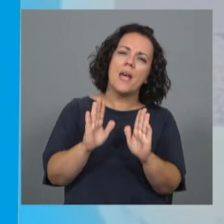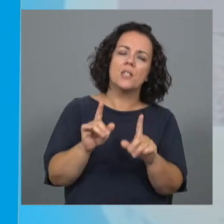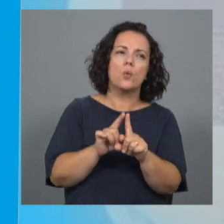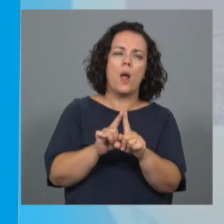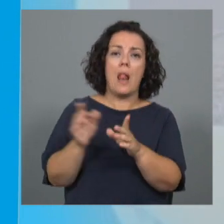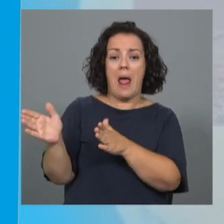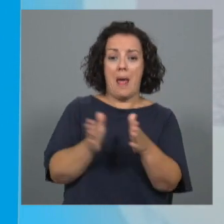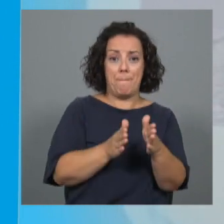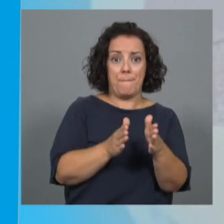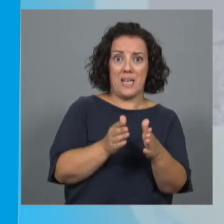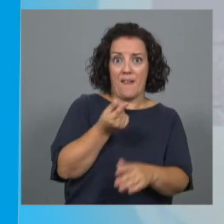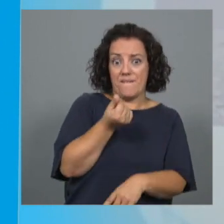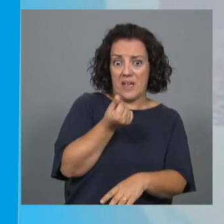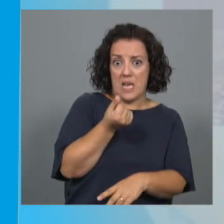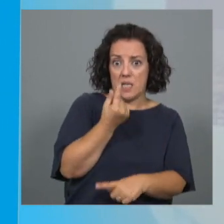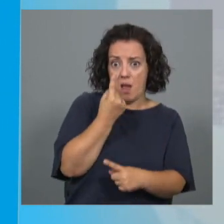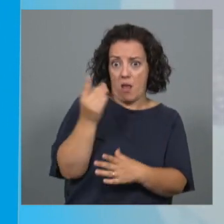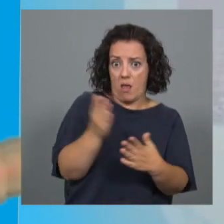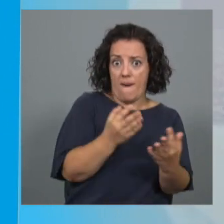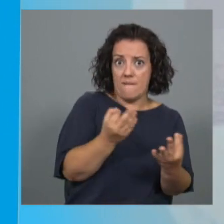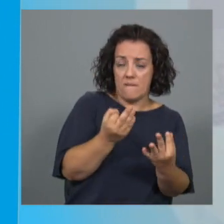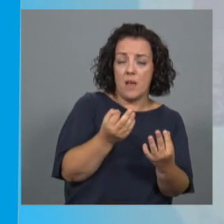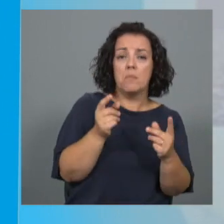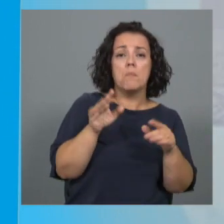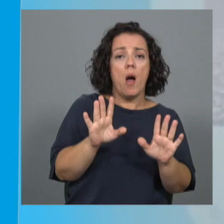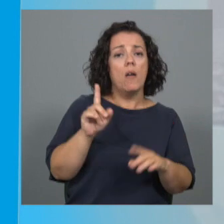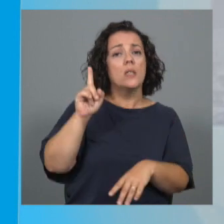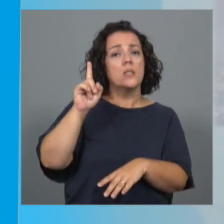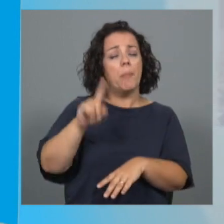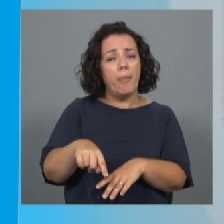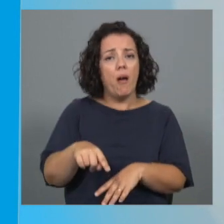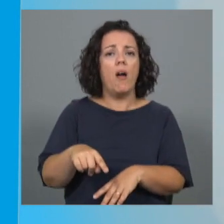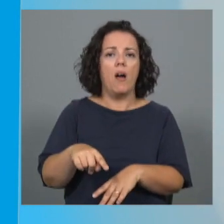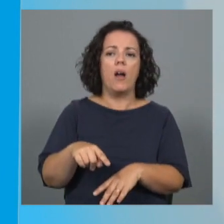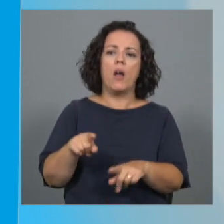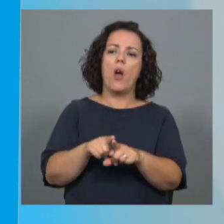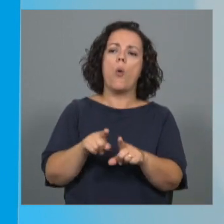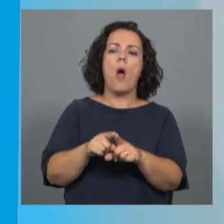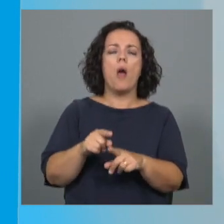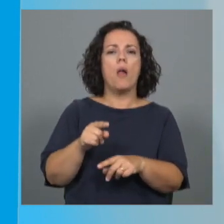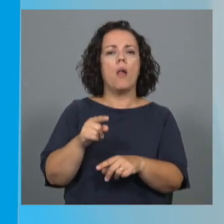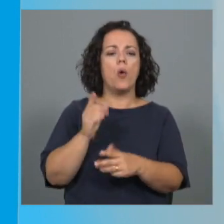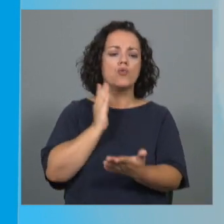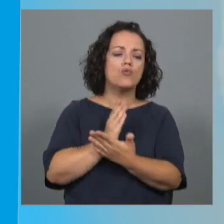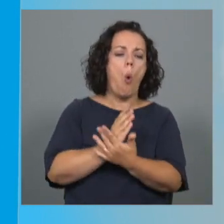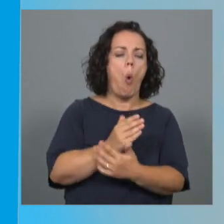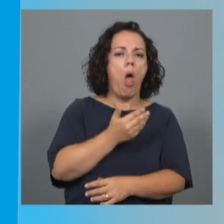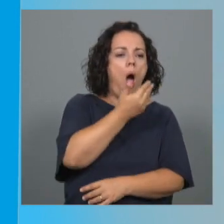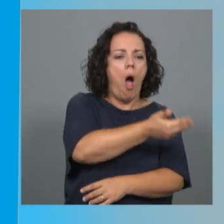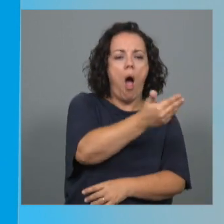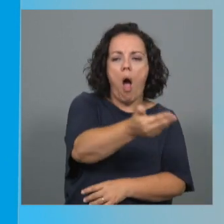financeira é apenas uma, porque depois estamos a falar também de um empobrecimento de uma oferta educativa, não é? É deixar